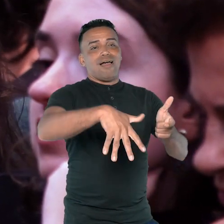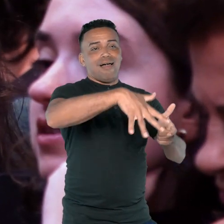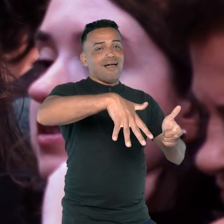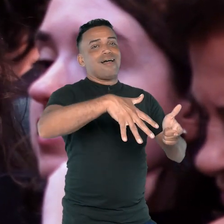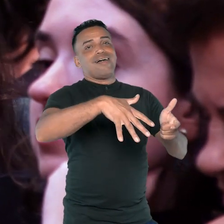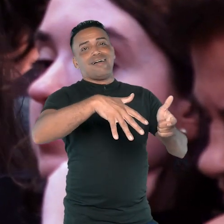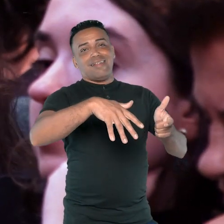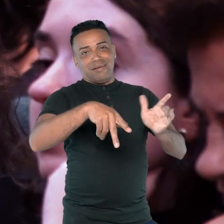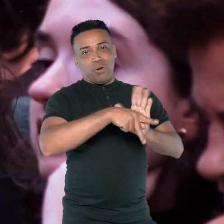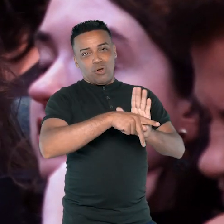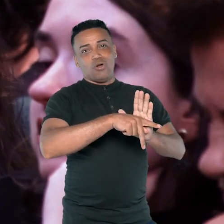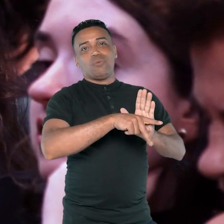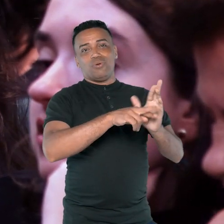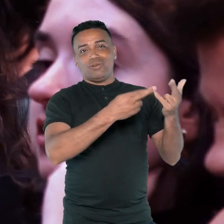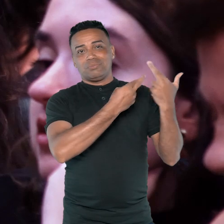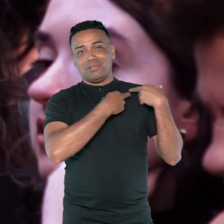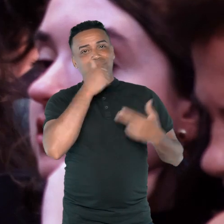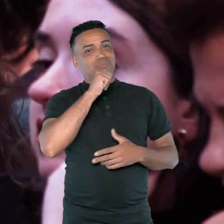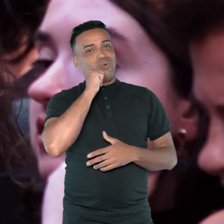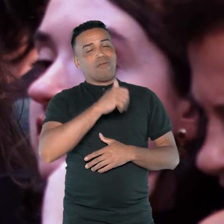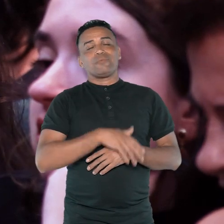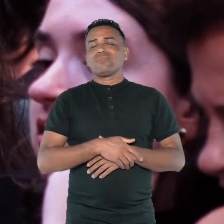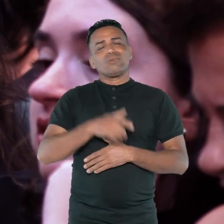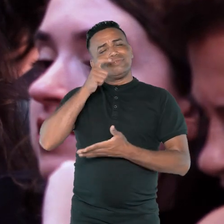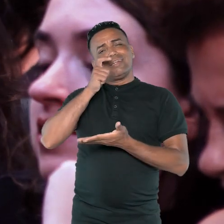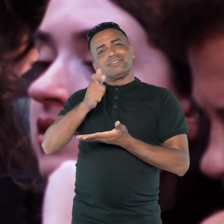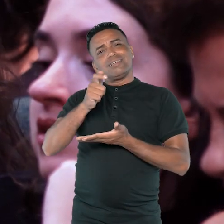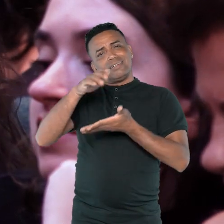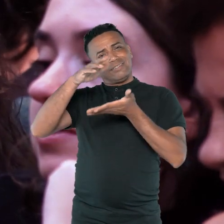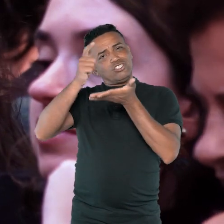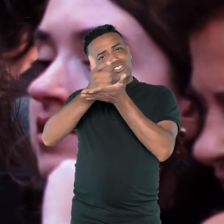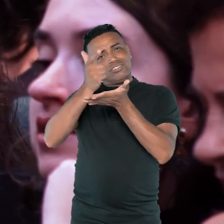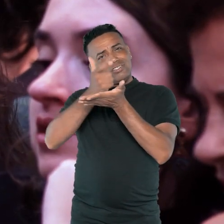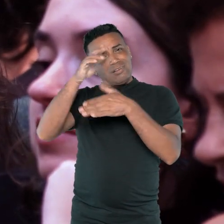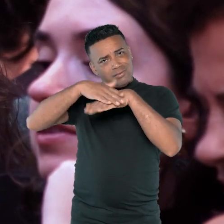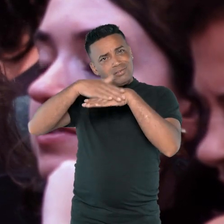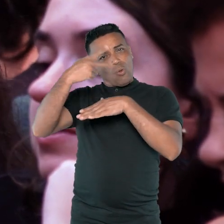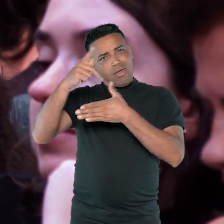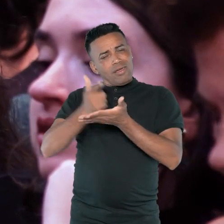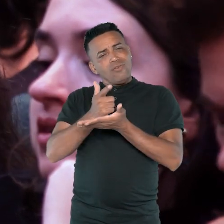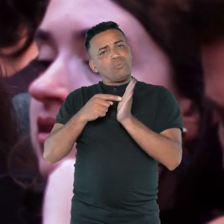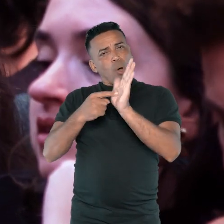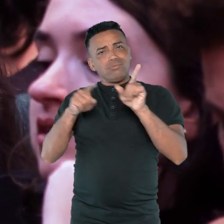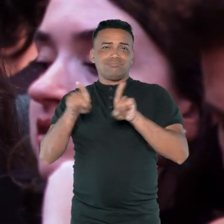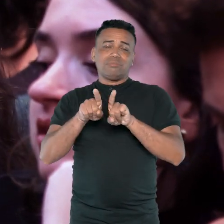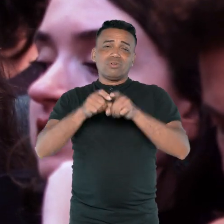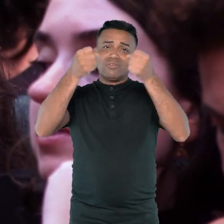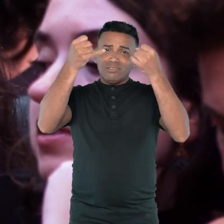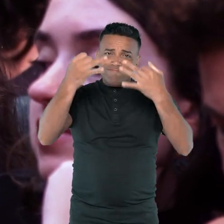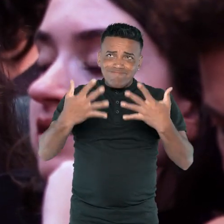né? Então, achei muito interessante seu livro, porque passa por isso também. Mas eu queria que você